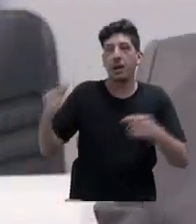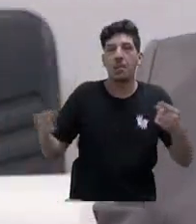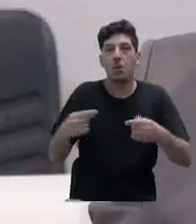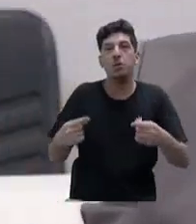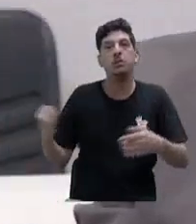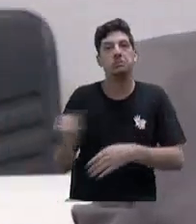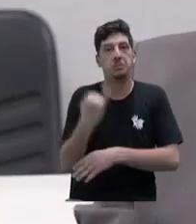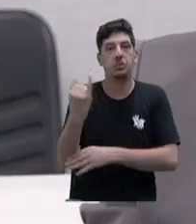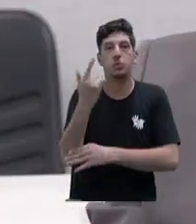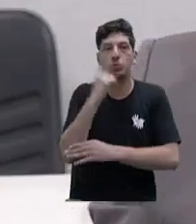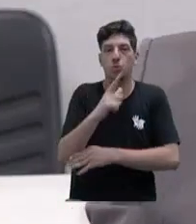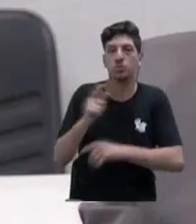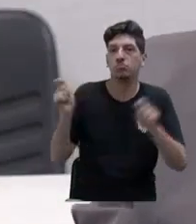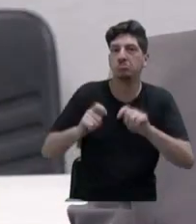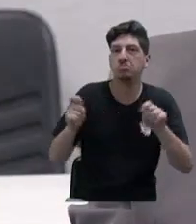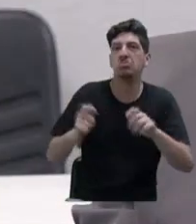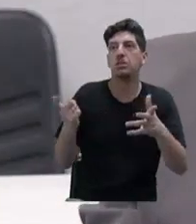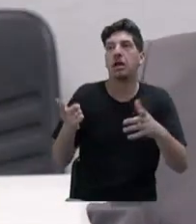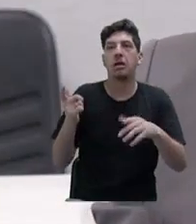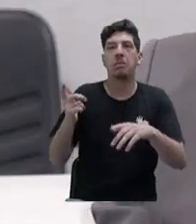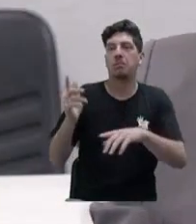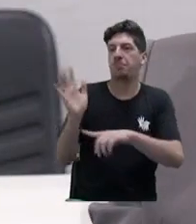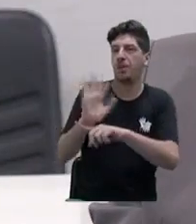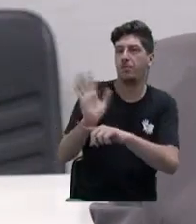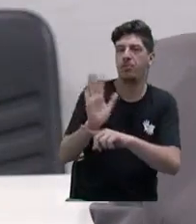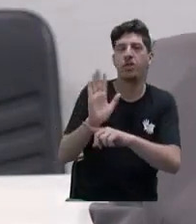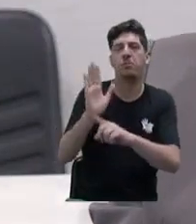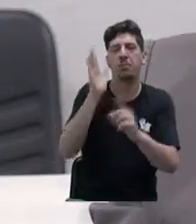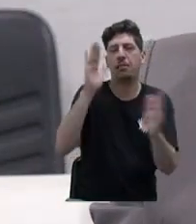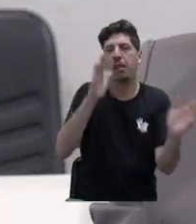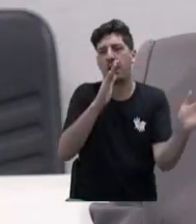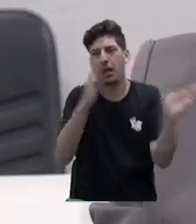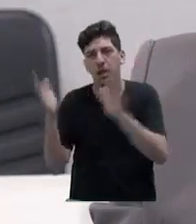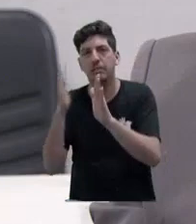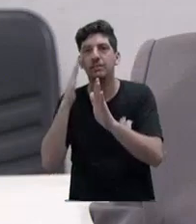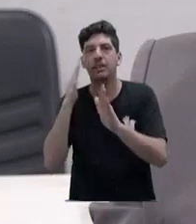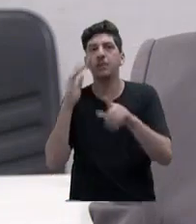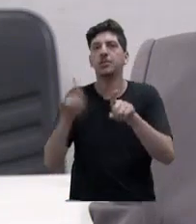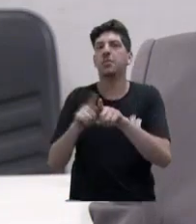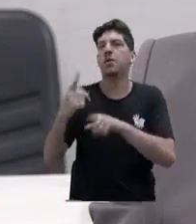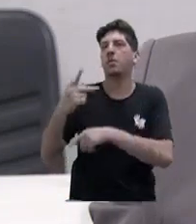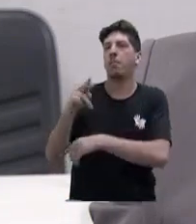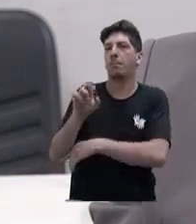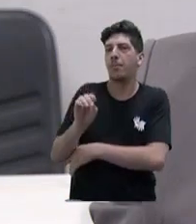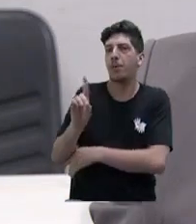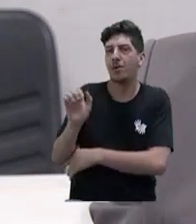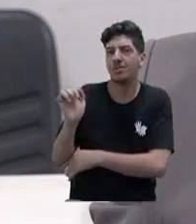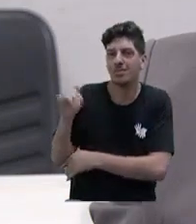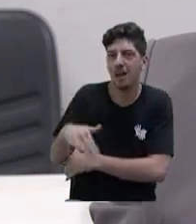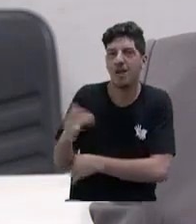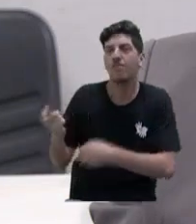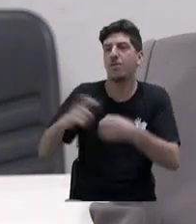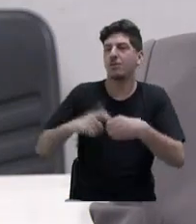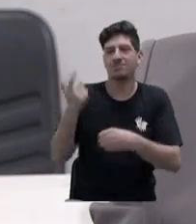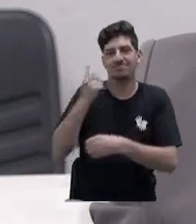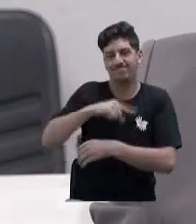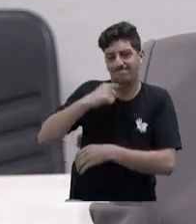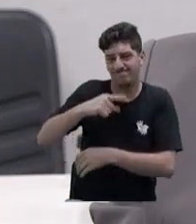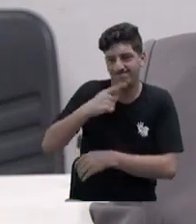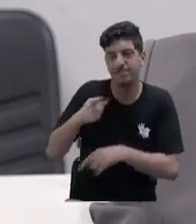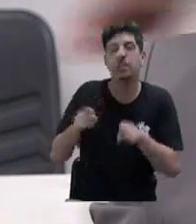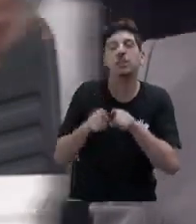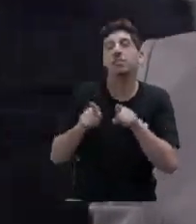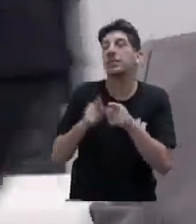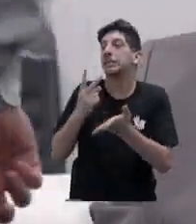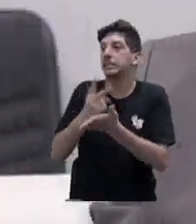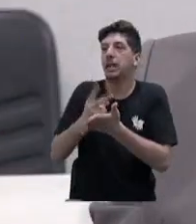por exemplo, longas metragens. Não consegui, não consegui reativar o PRODAN. Tenho conversado sempre com o